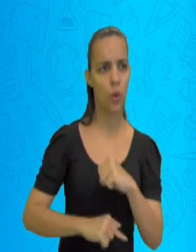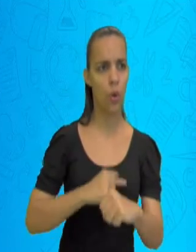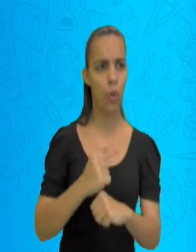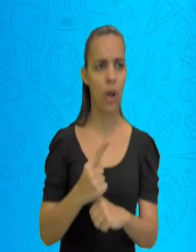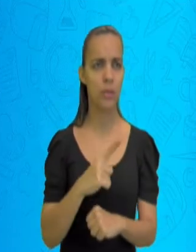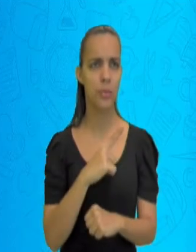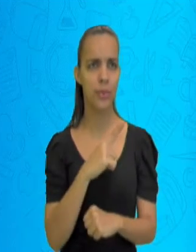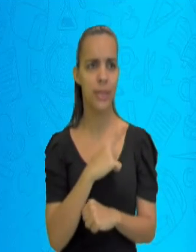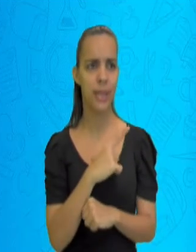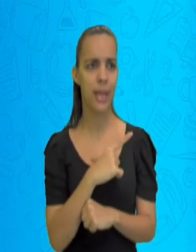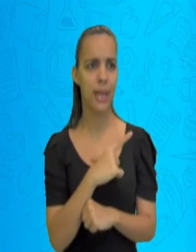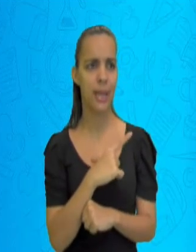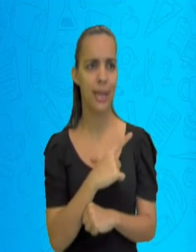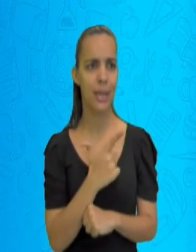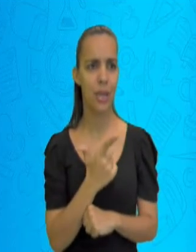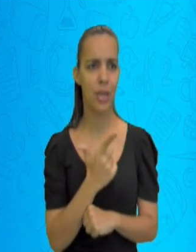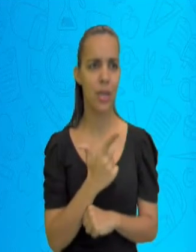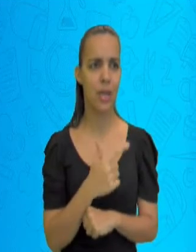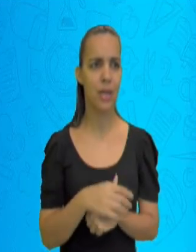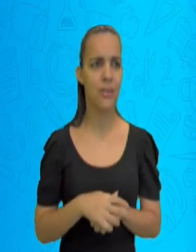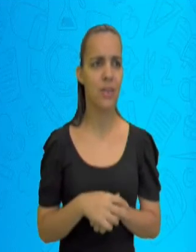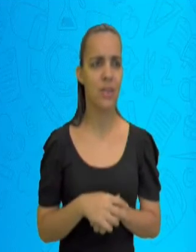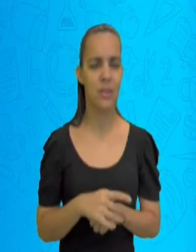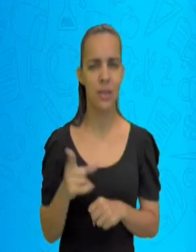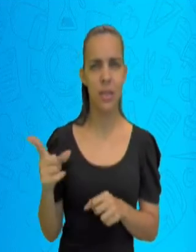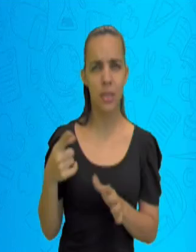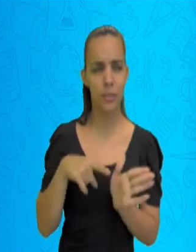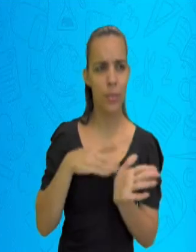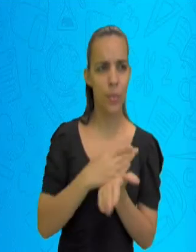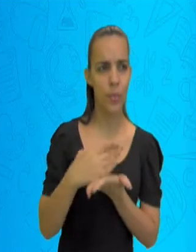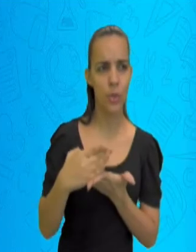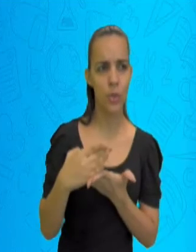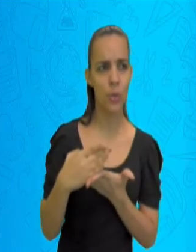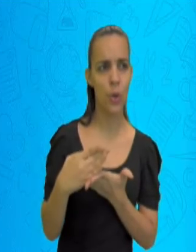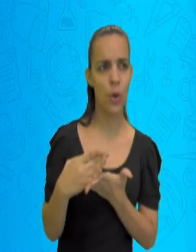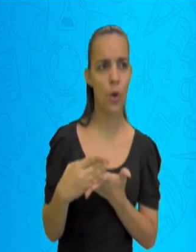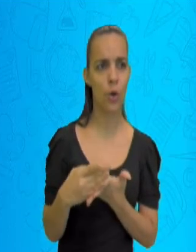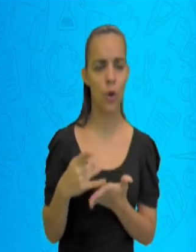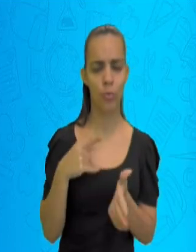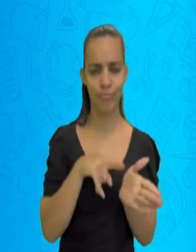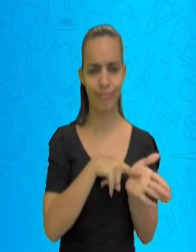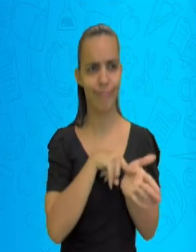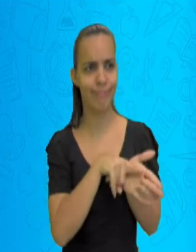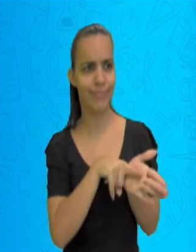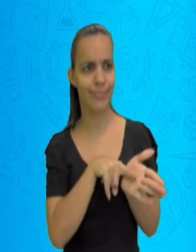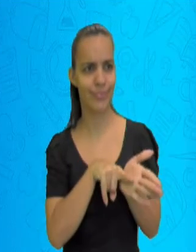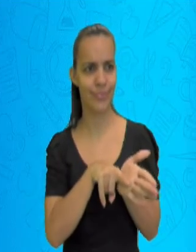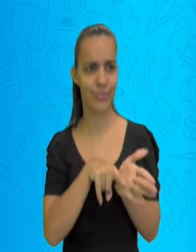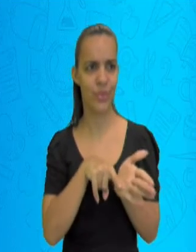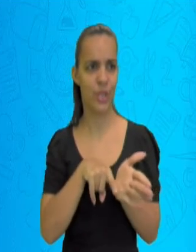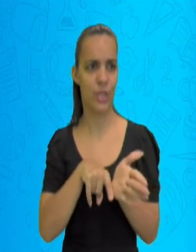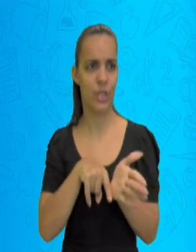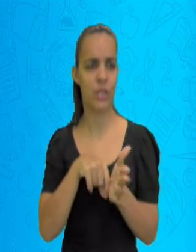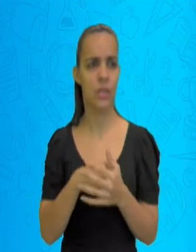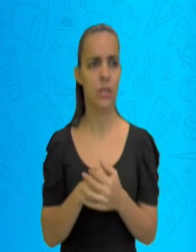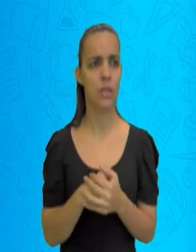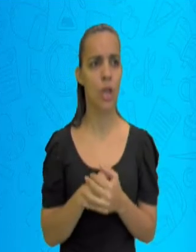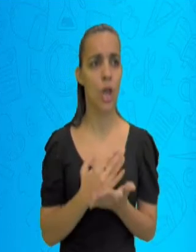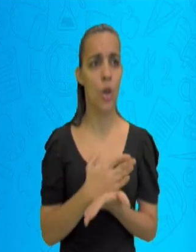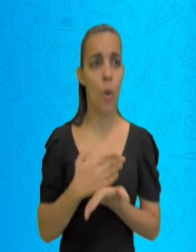subatômicas, e ele não só idealizou, não, ele fez experimentos, ele bombardeou